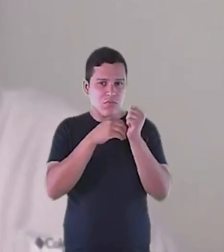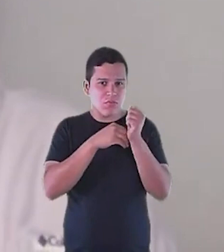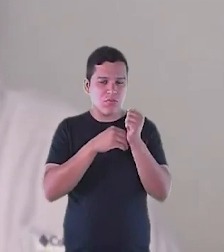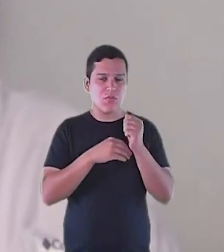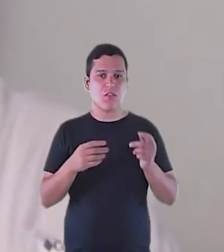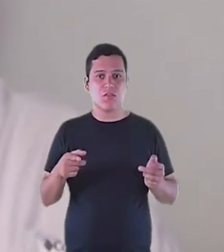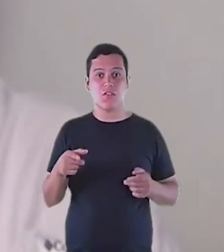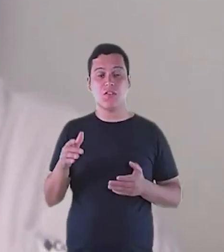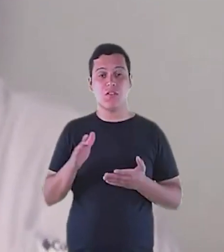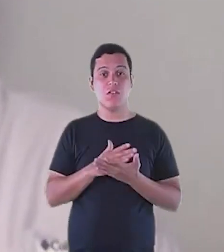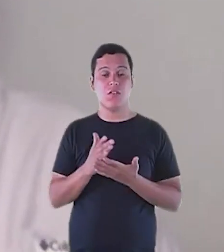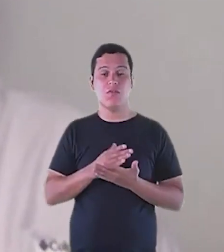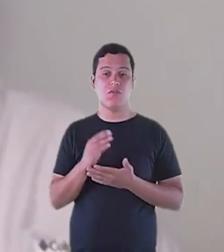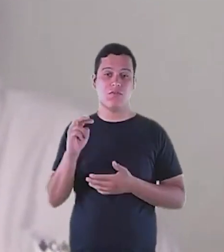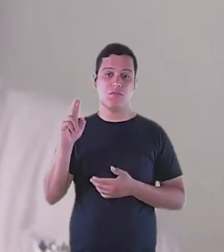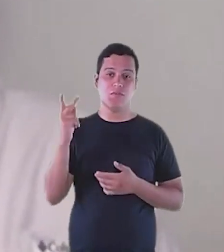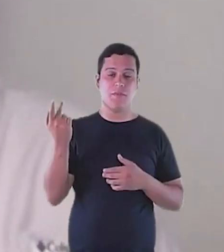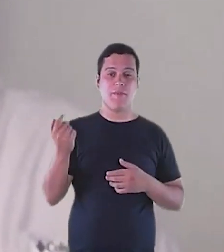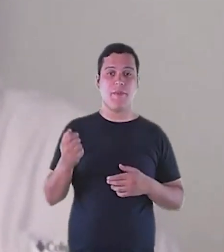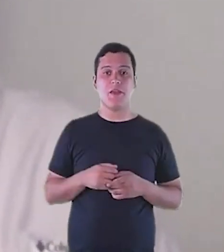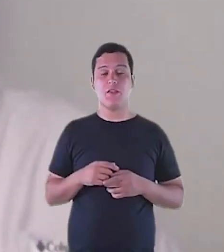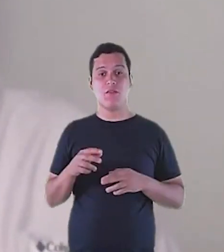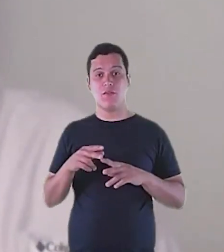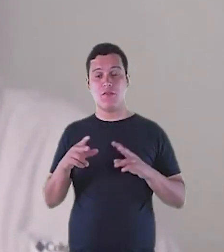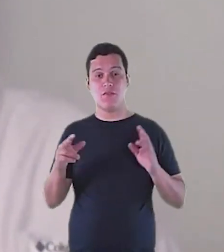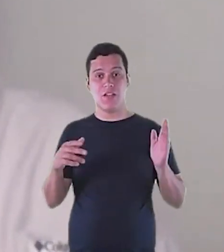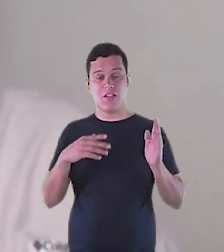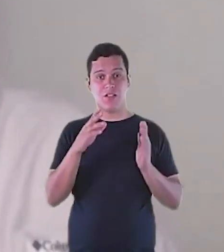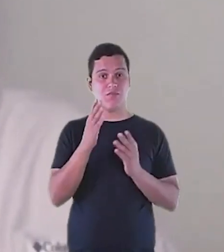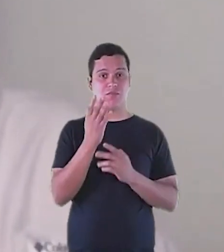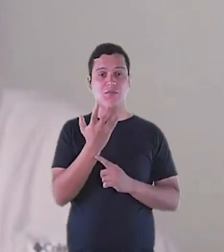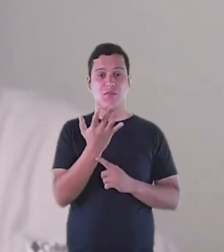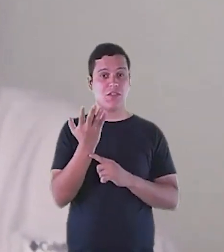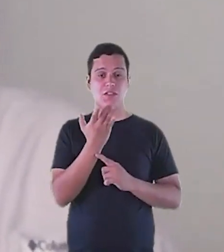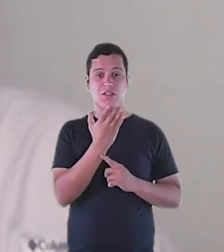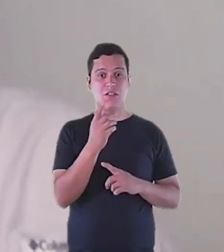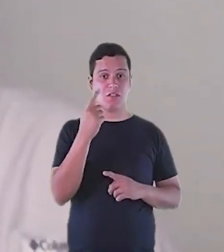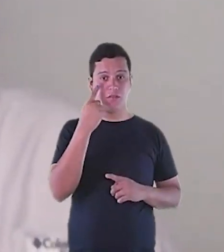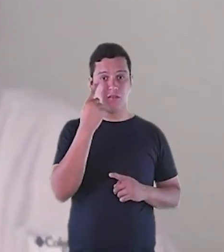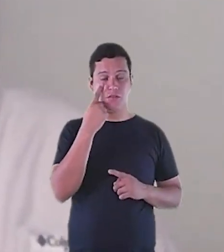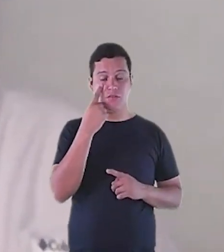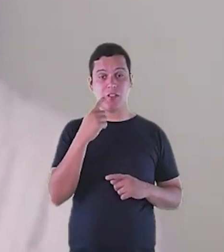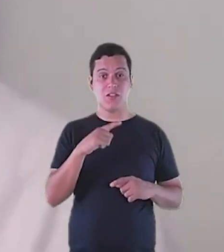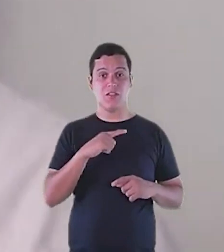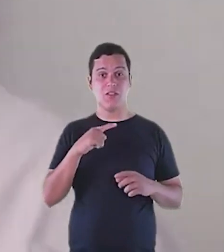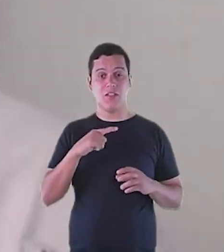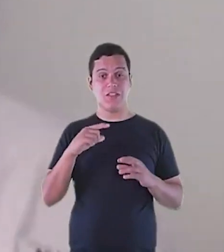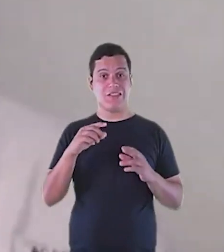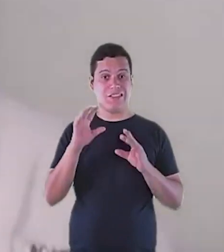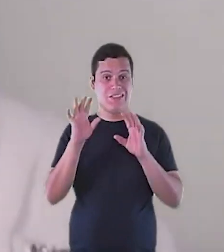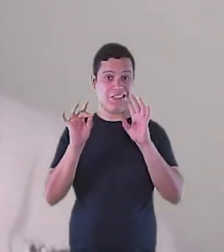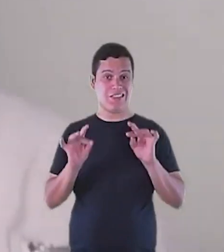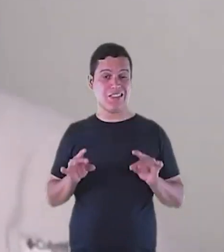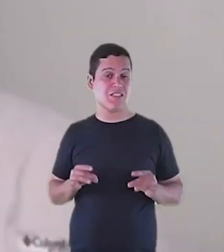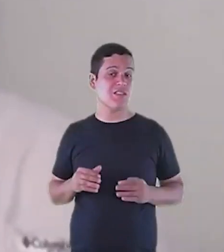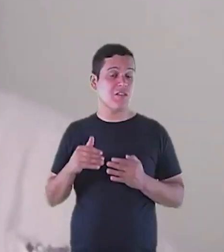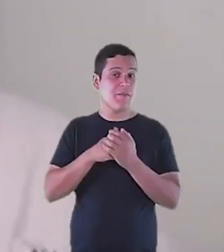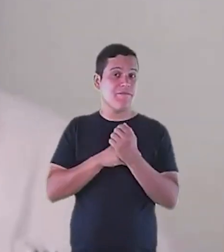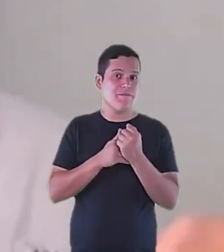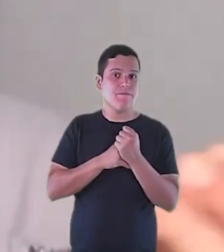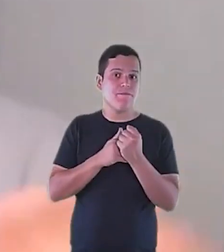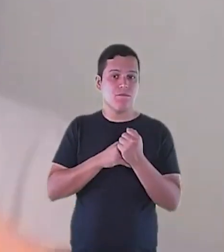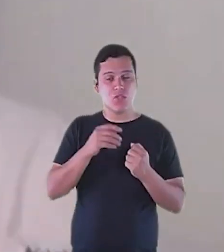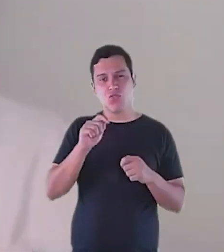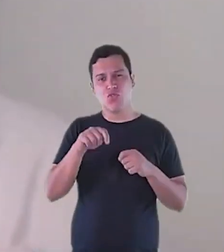Yansan, tem as conchas marinhas de Iemanjá, tem o casco de Xangô, uma série de